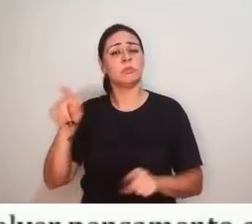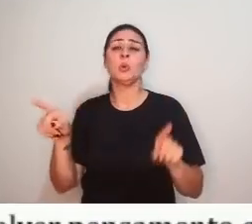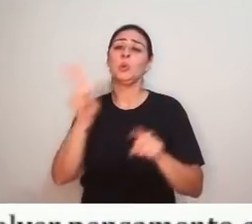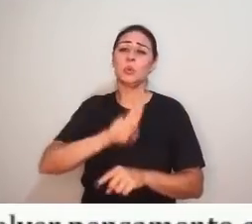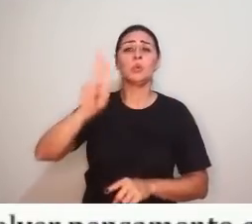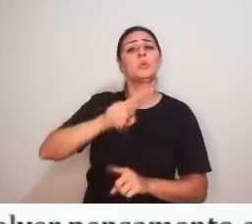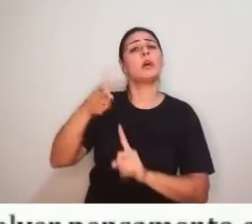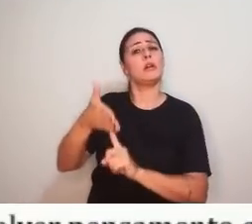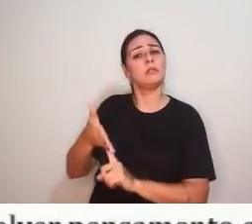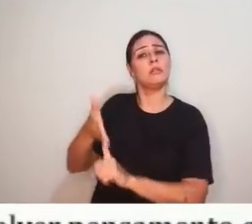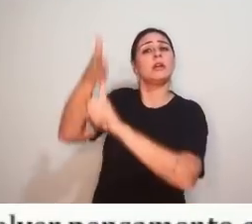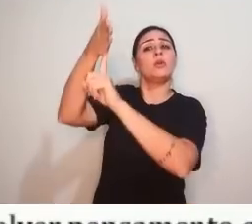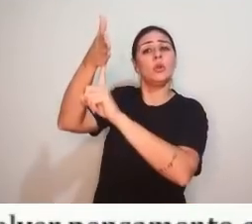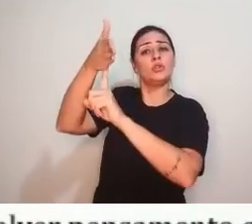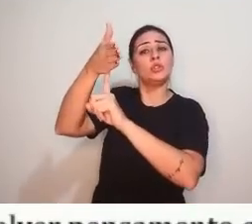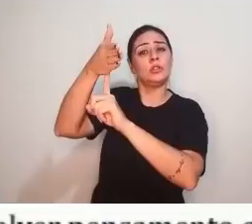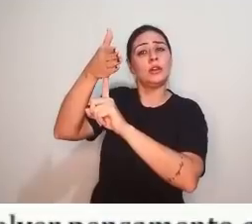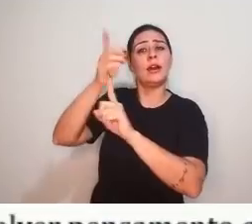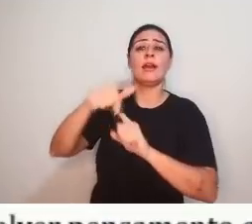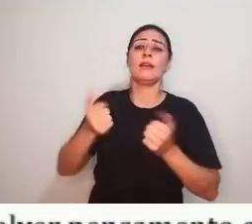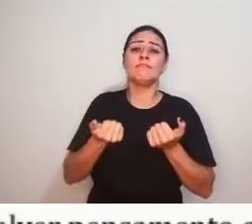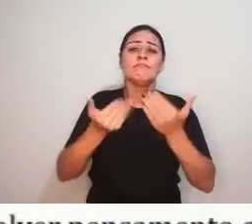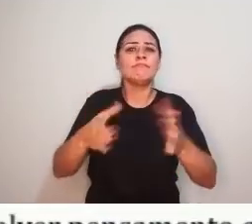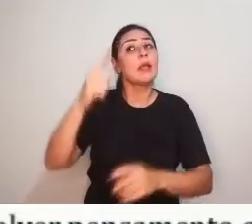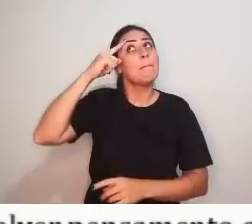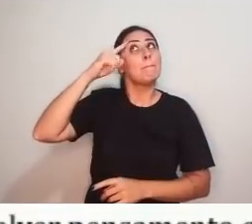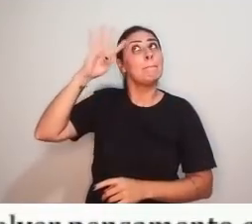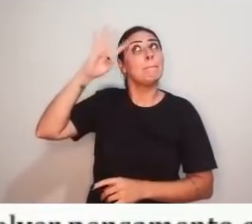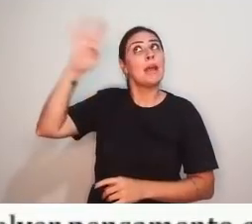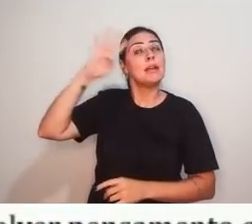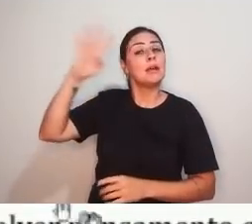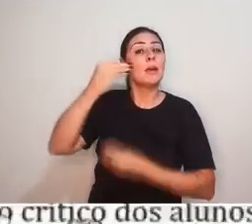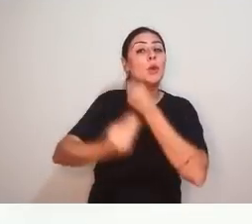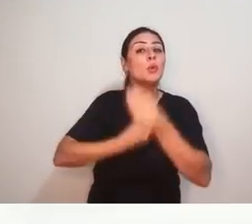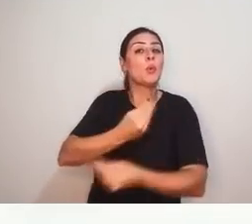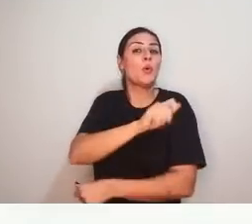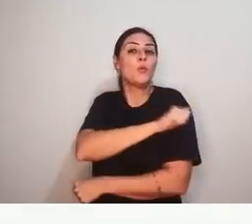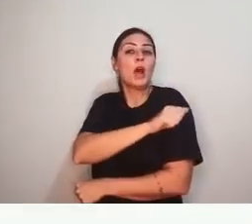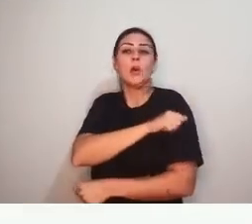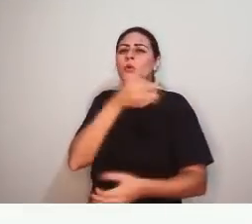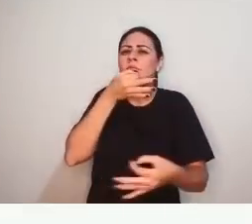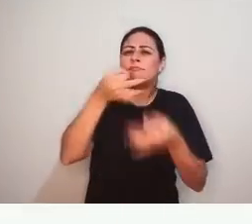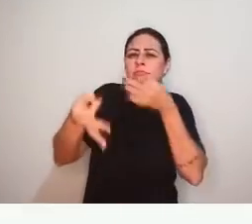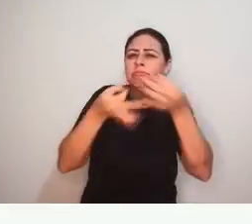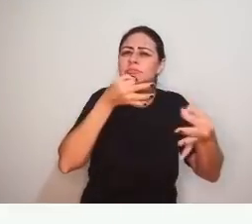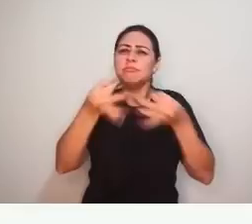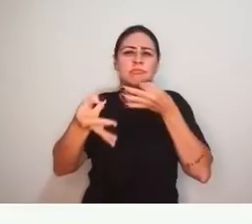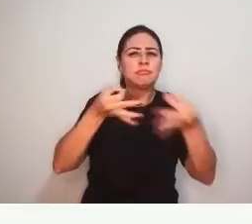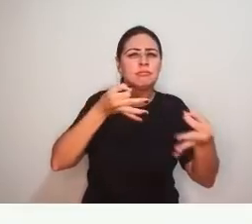está presente na nossa vida, utilizar essas tecnologias como ferramenta para desenvolver o pensamento crítico, dos